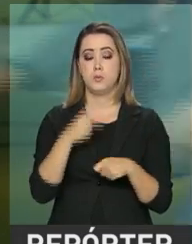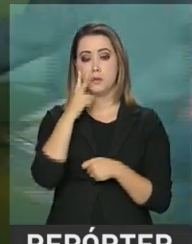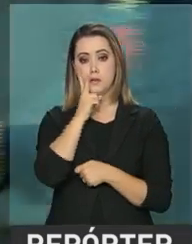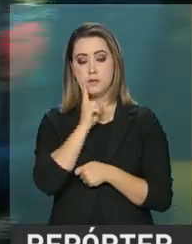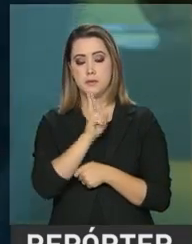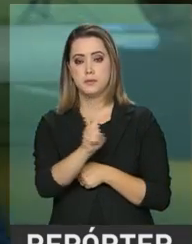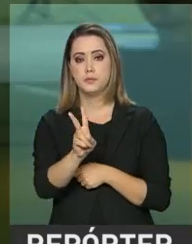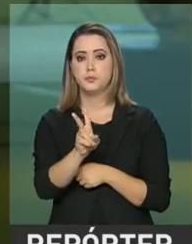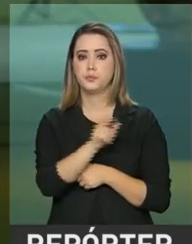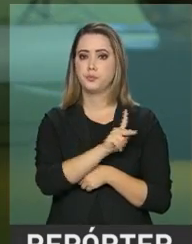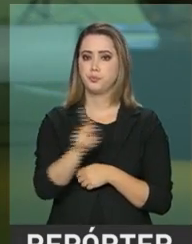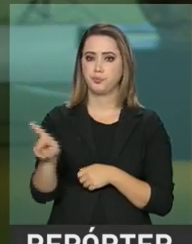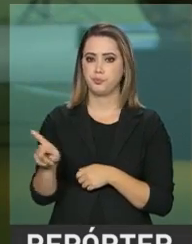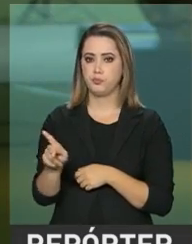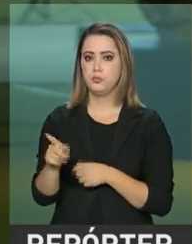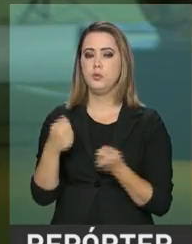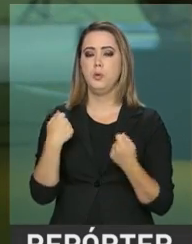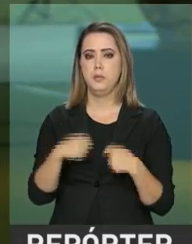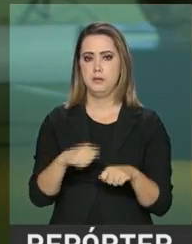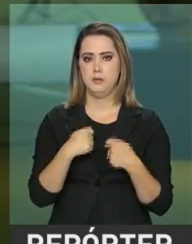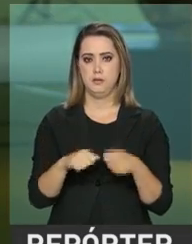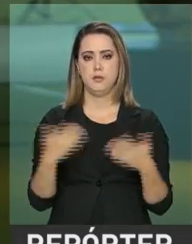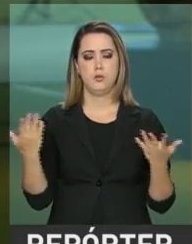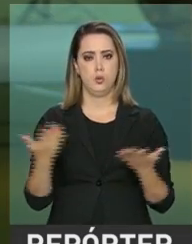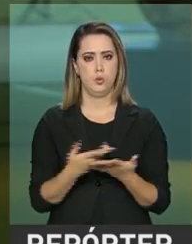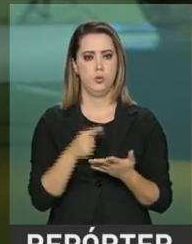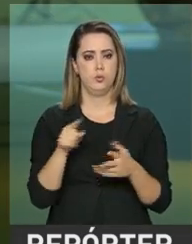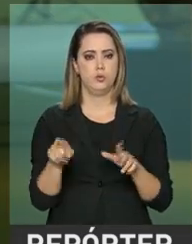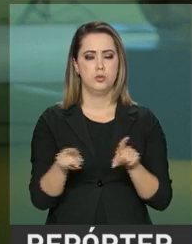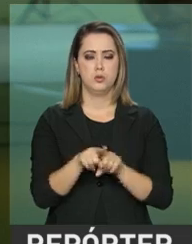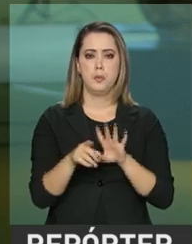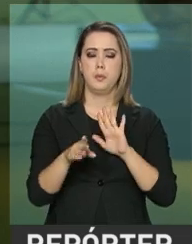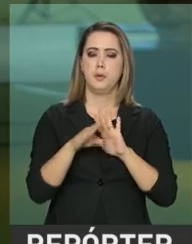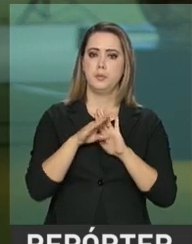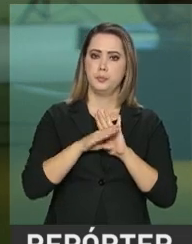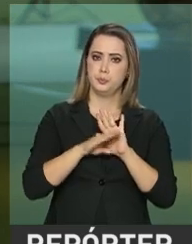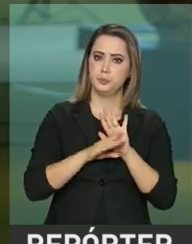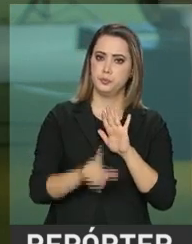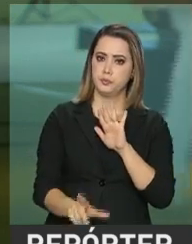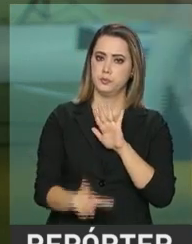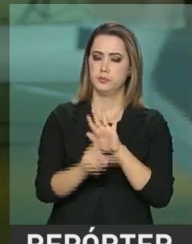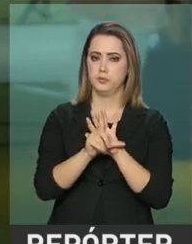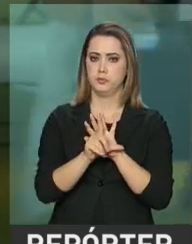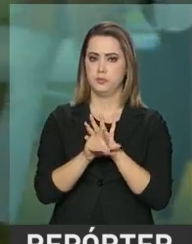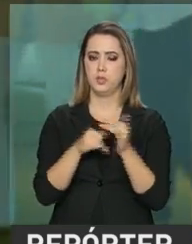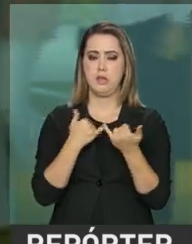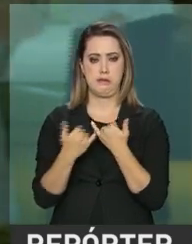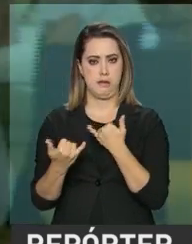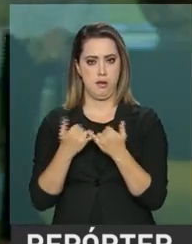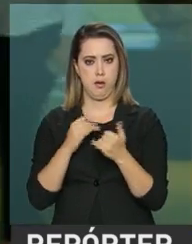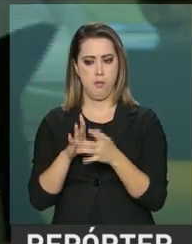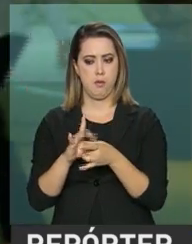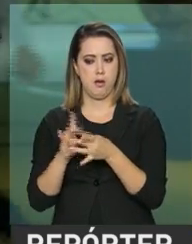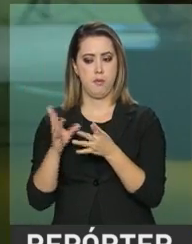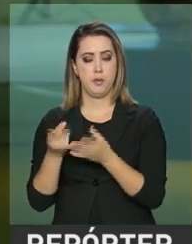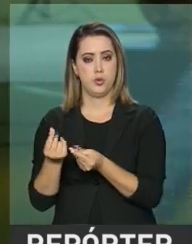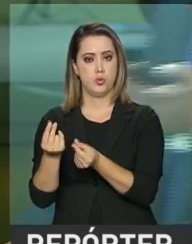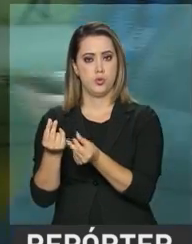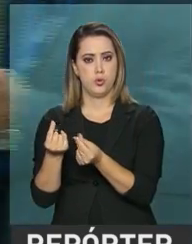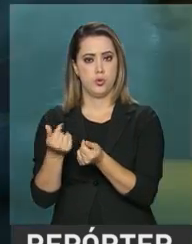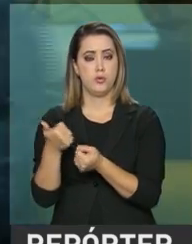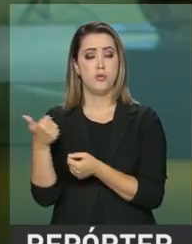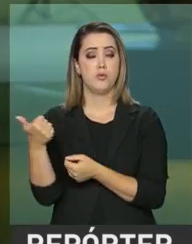parte dos deputados e senadores. Além de projetos de lei, como por exemplo, aquele que libera um crédito extra